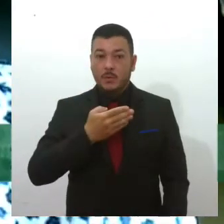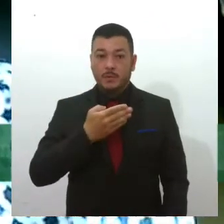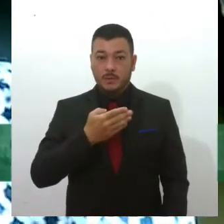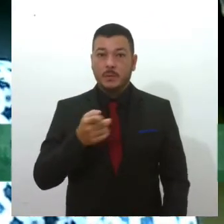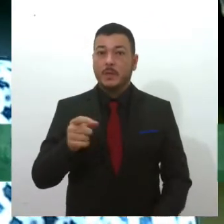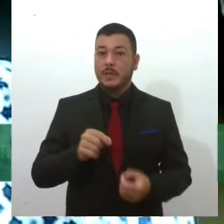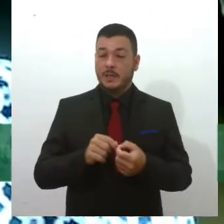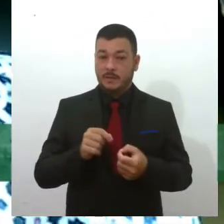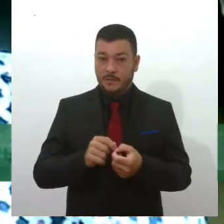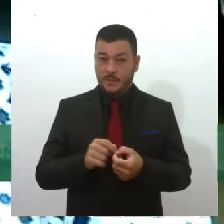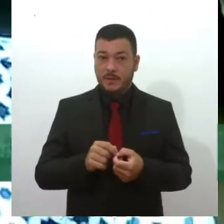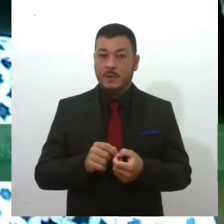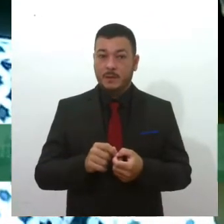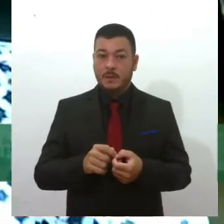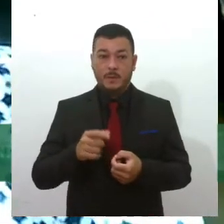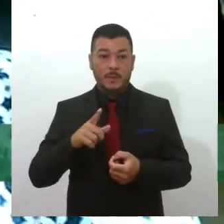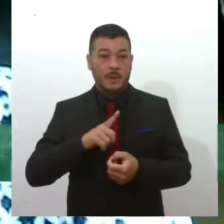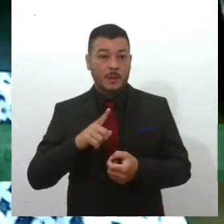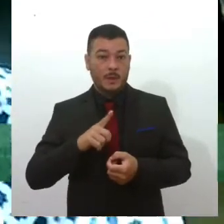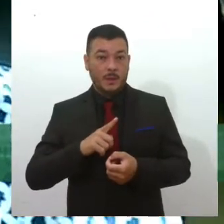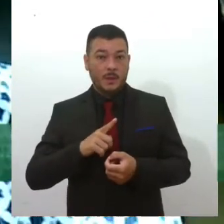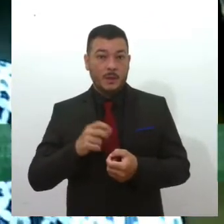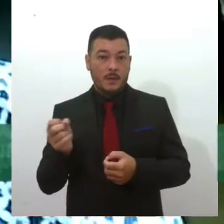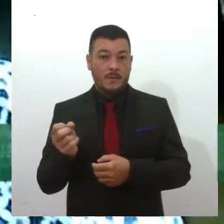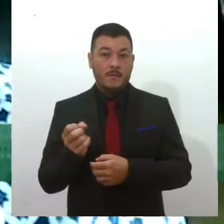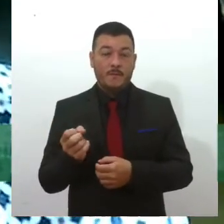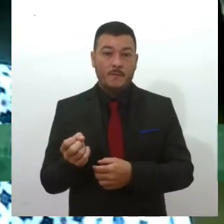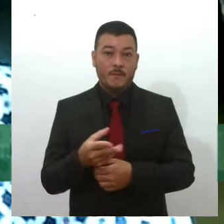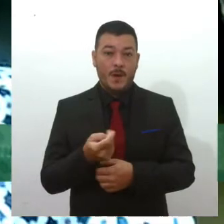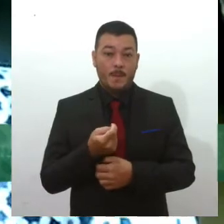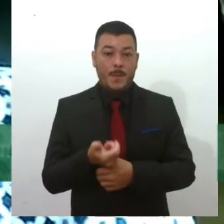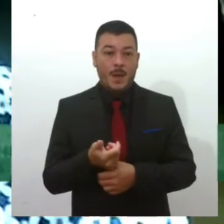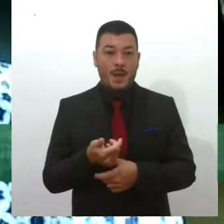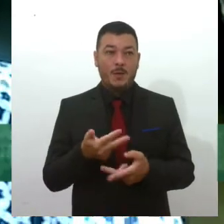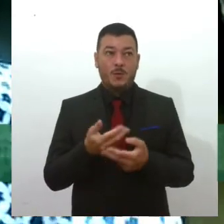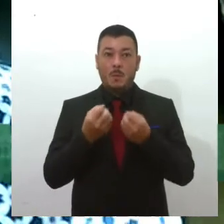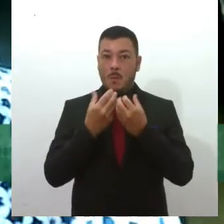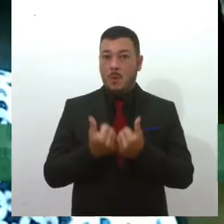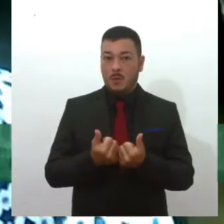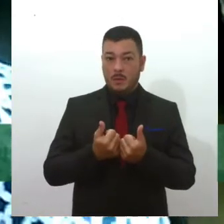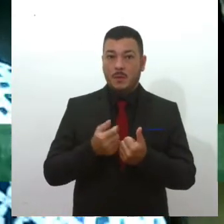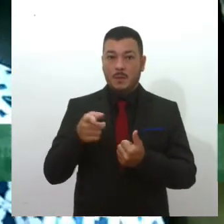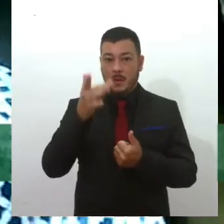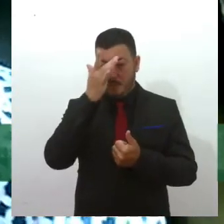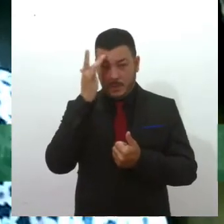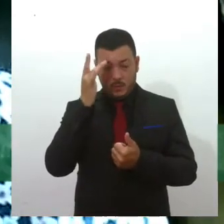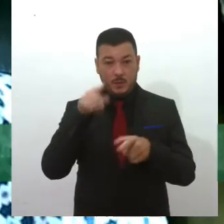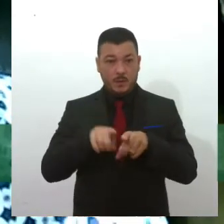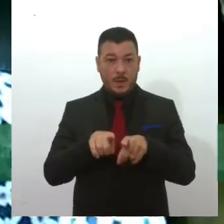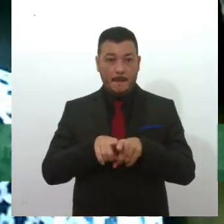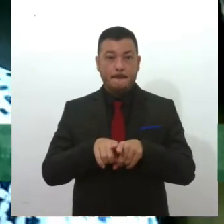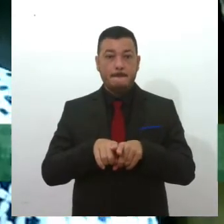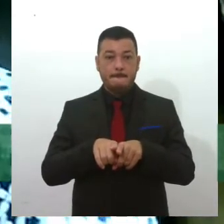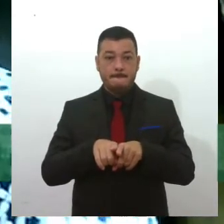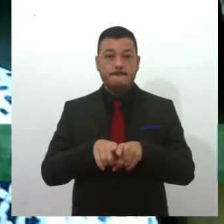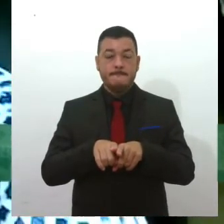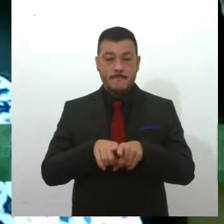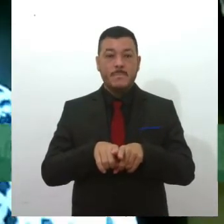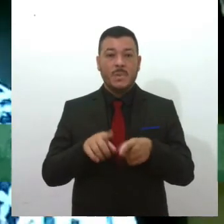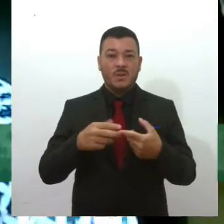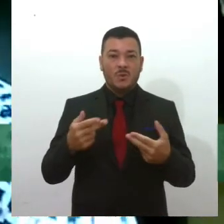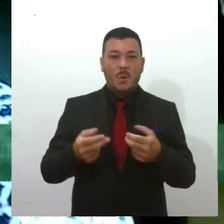fez isso para obter uma vantagem indevida, obter um benefício indevido para si ou para outra pessoa. Por exemplo, uma propina, um negócio desse tipo,